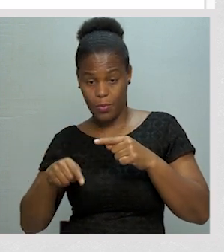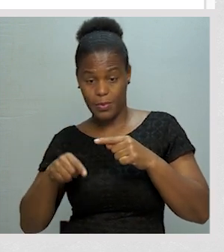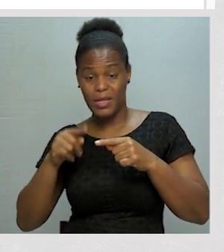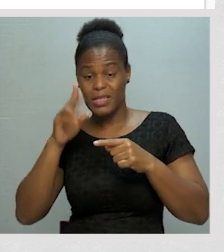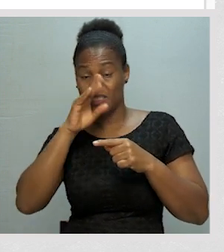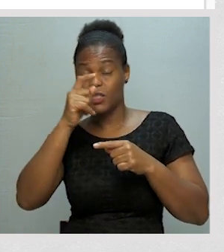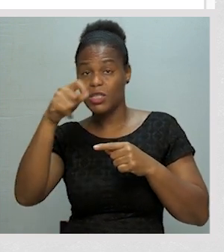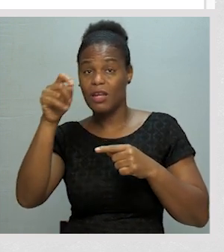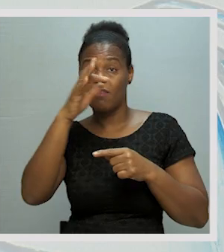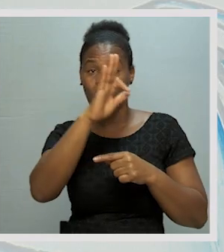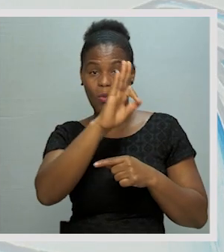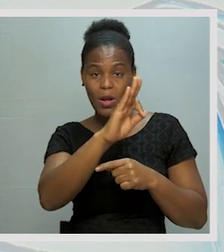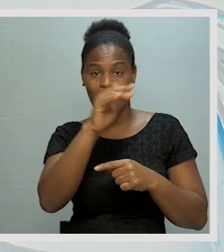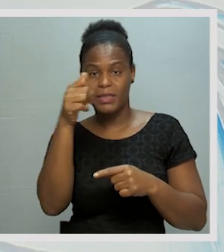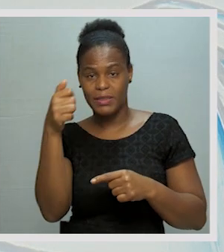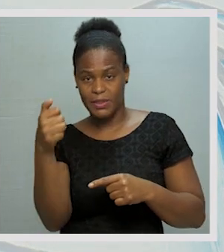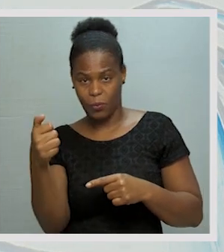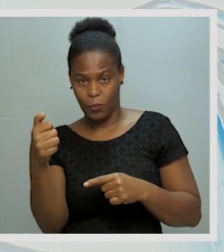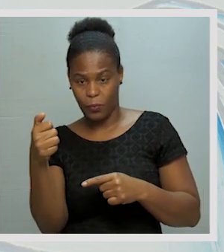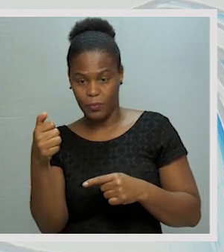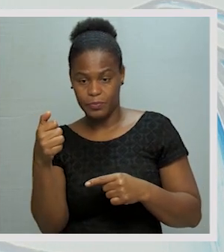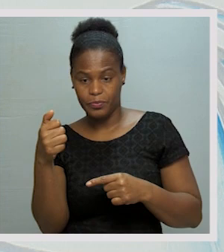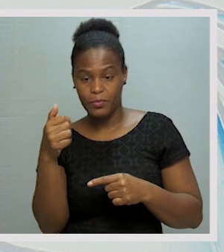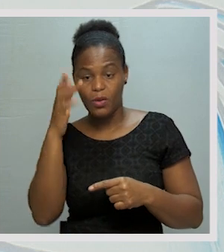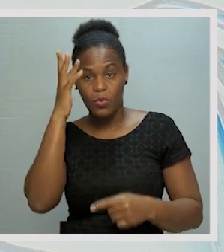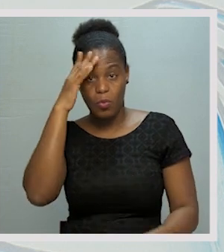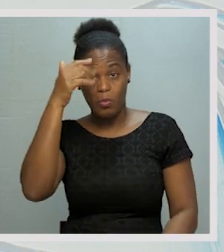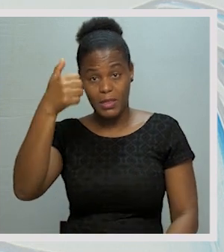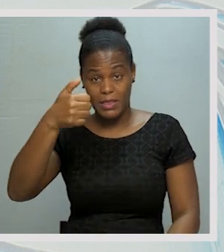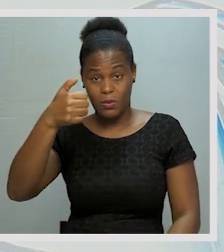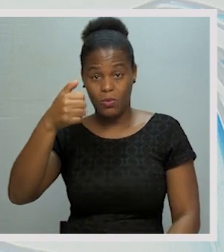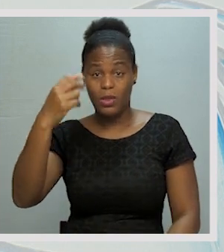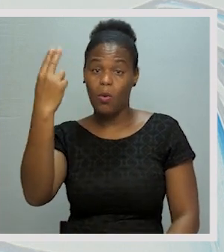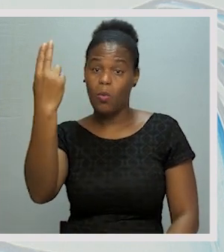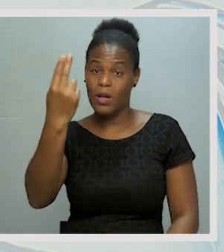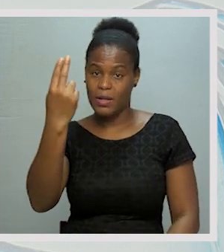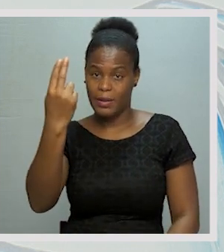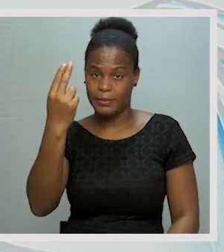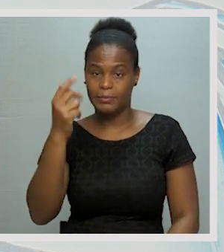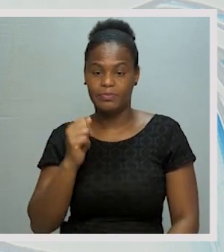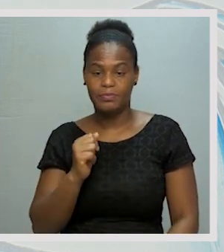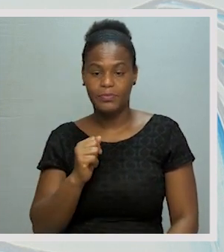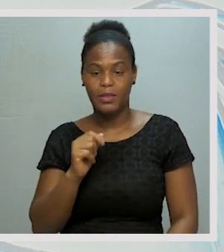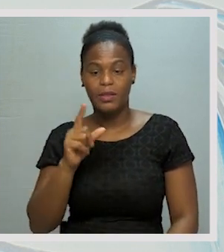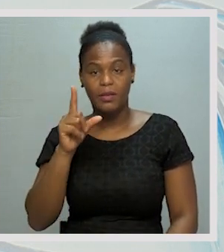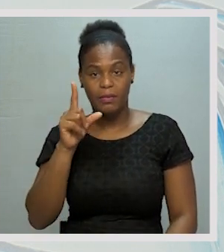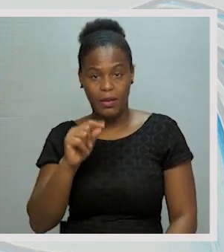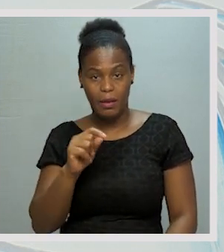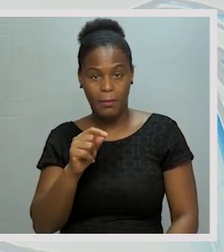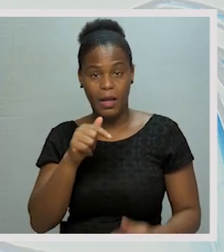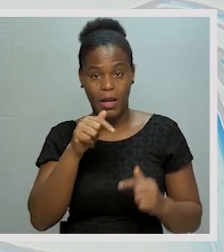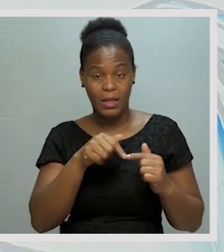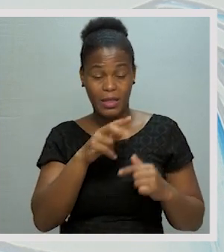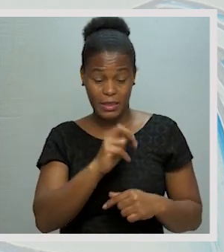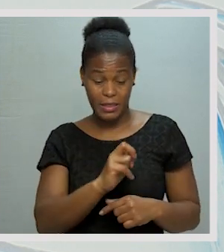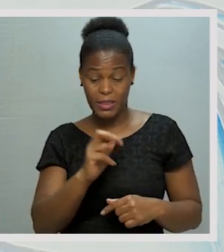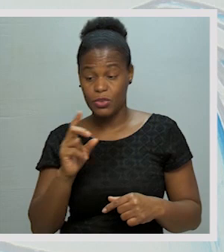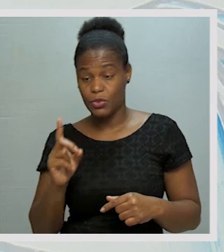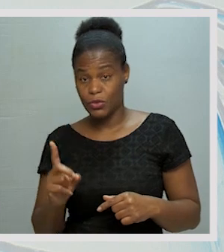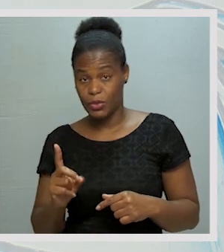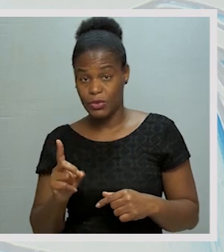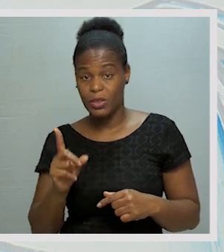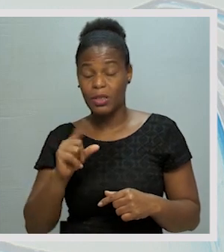o que é que fazemos? O que é que vamos fazer? Prestem atenção. Nós temos que ter isto em mente. Escrevemos